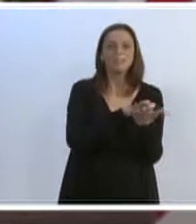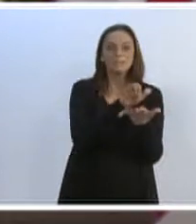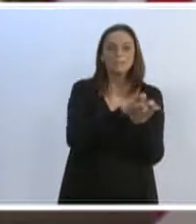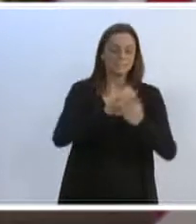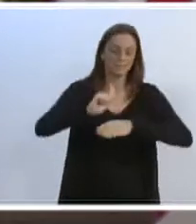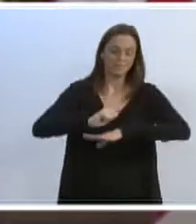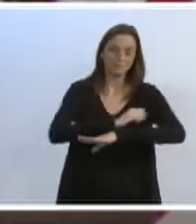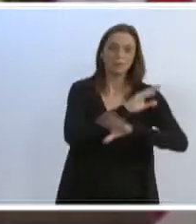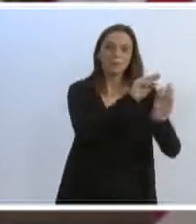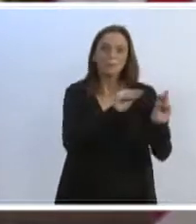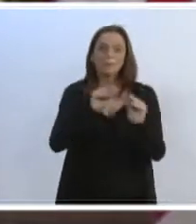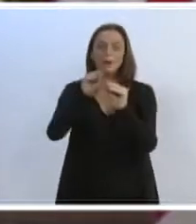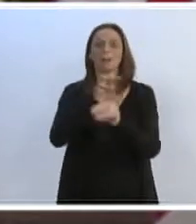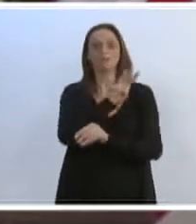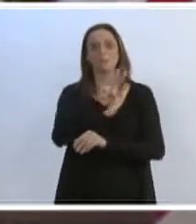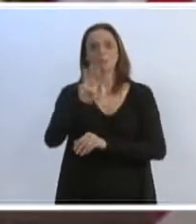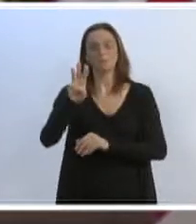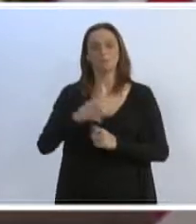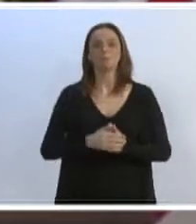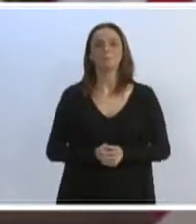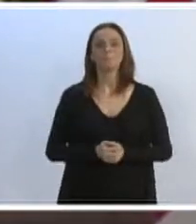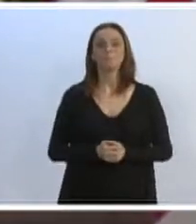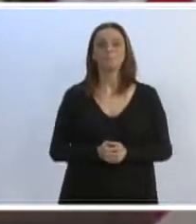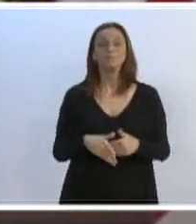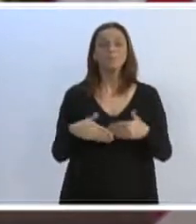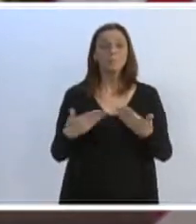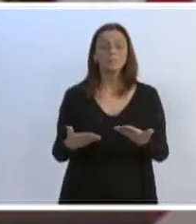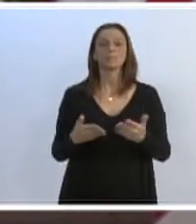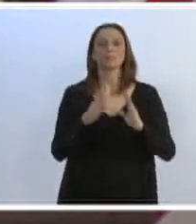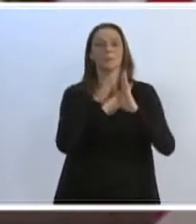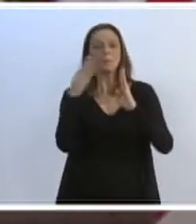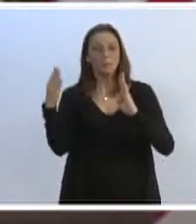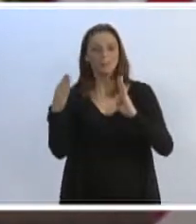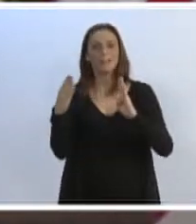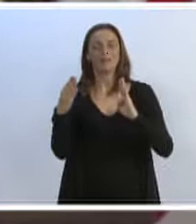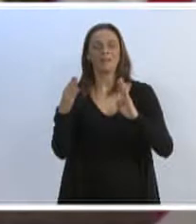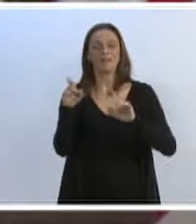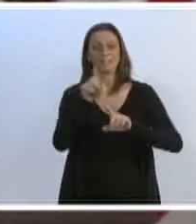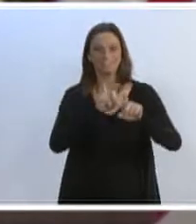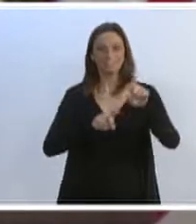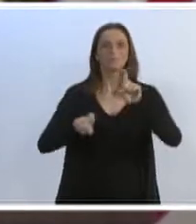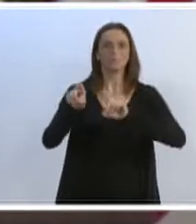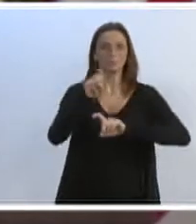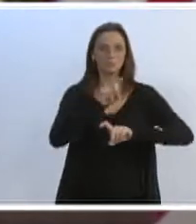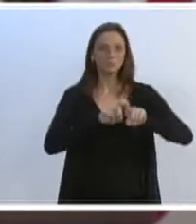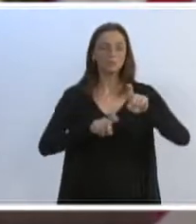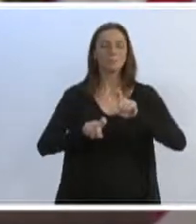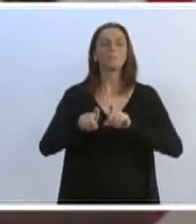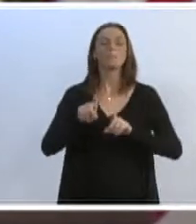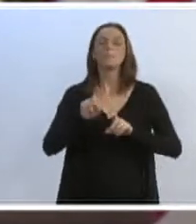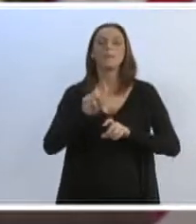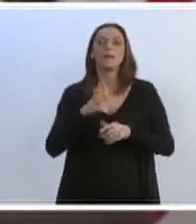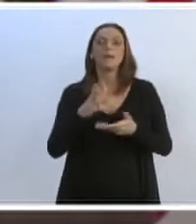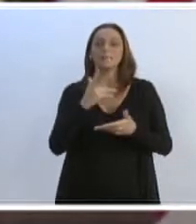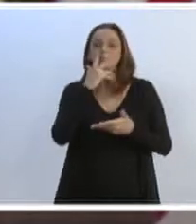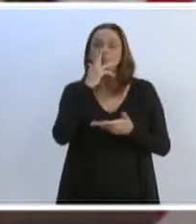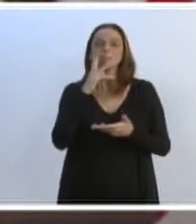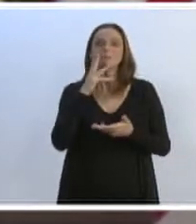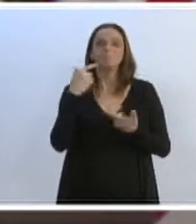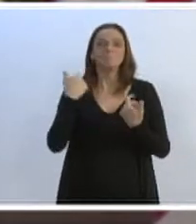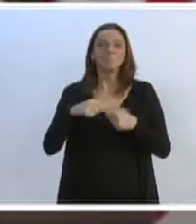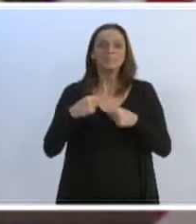comentei incontáveis obras de autores conterrâneos e nunca silenciei sobre aquilo que chegou ao meu